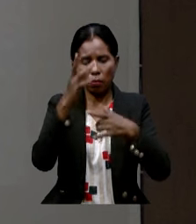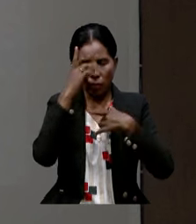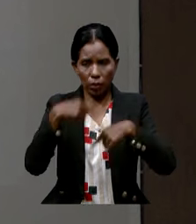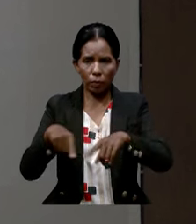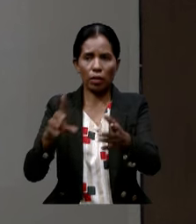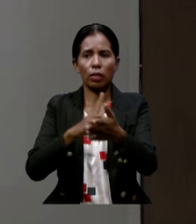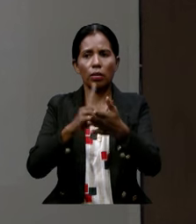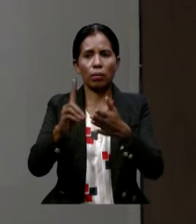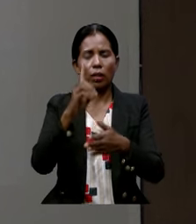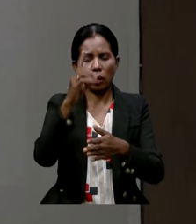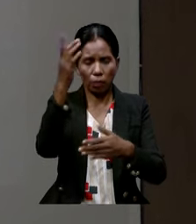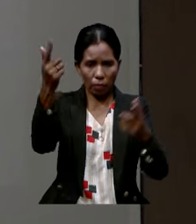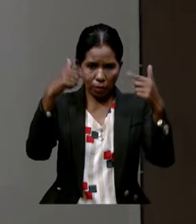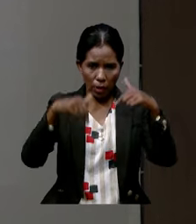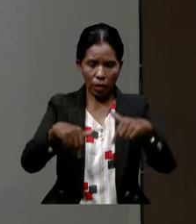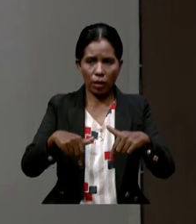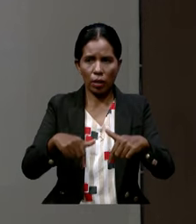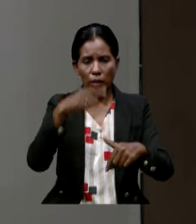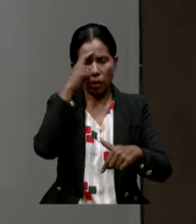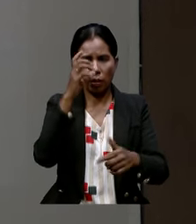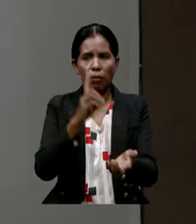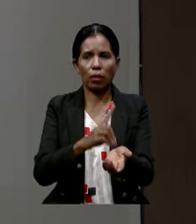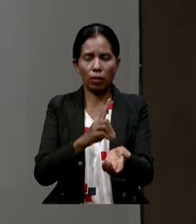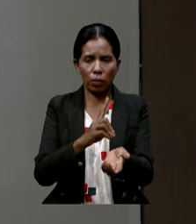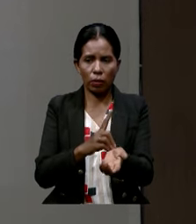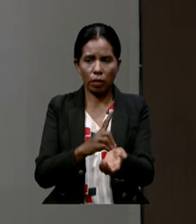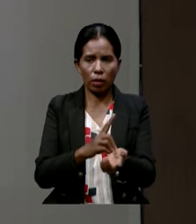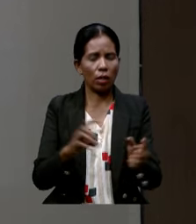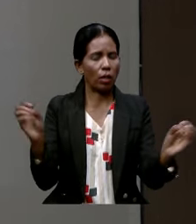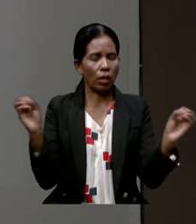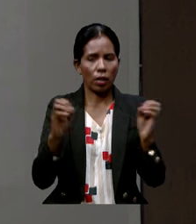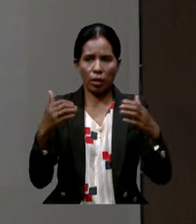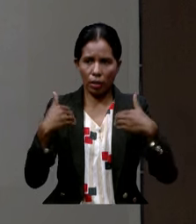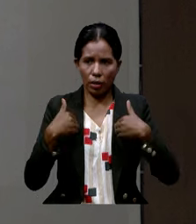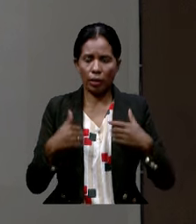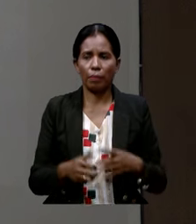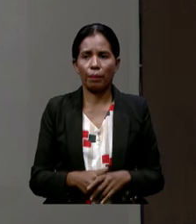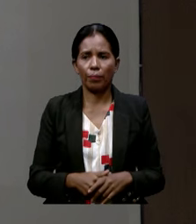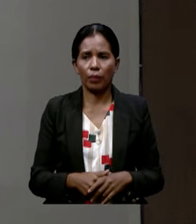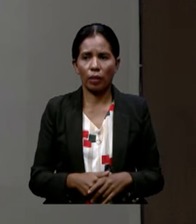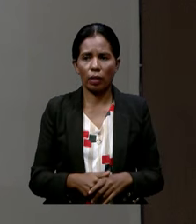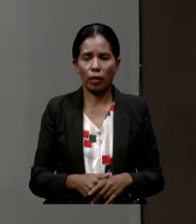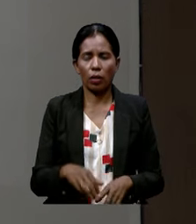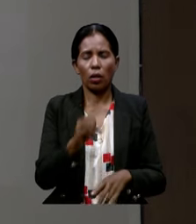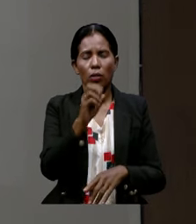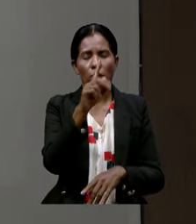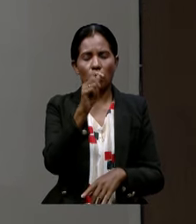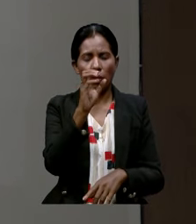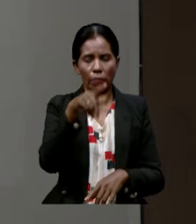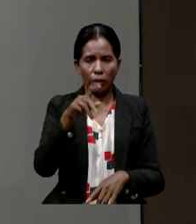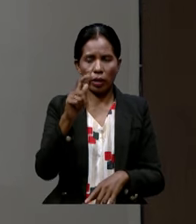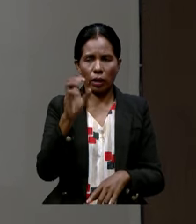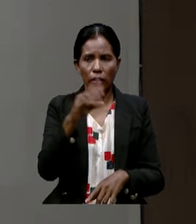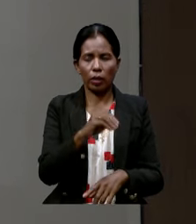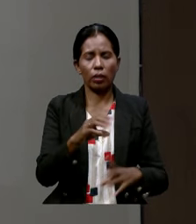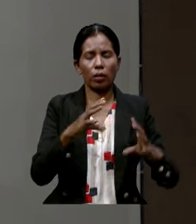semana ida mak mai filfali tamba doutor ortopedia leiha ne foi ortopedia se curação